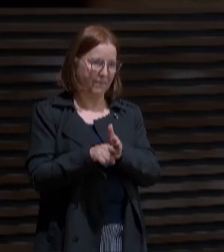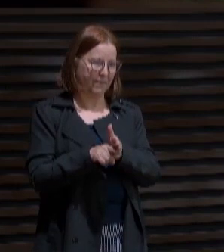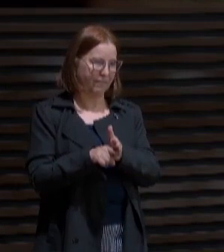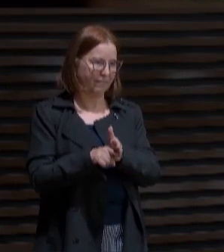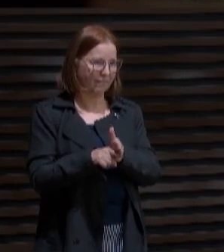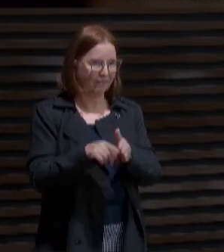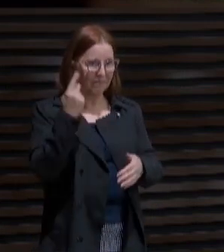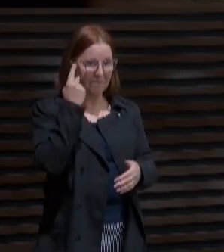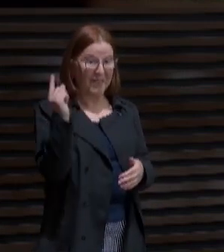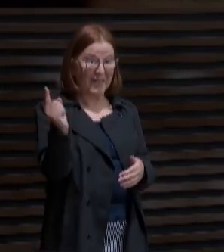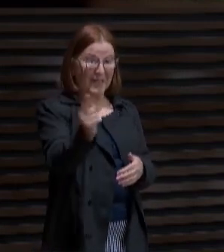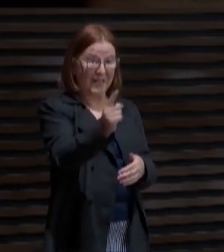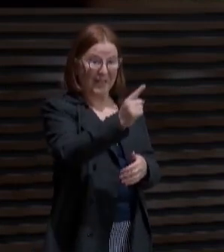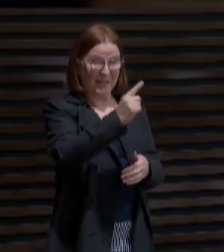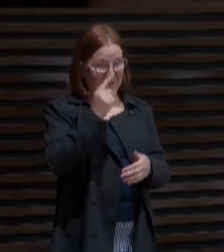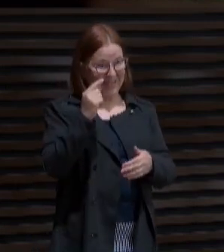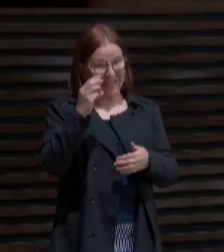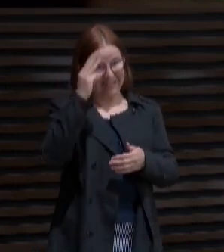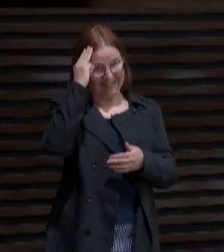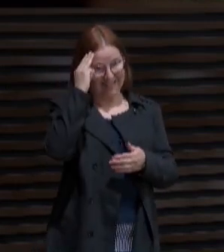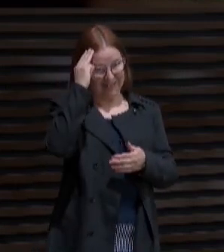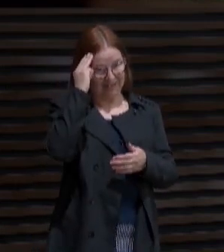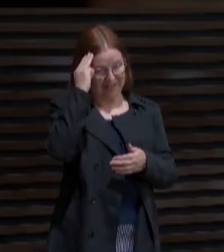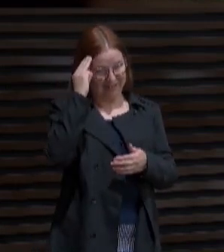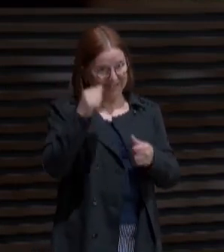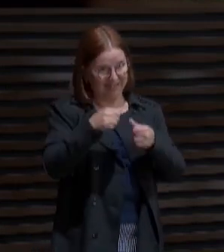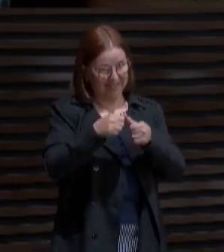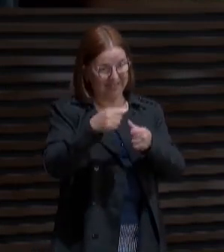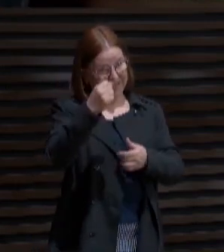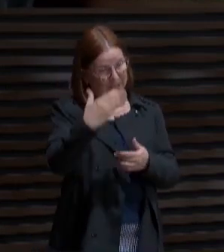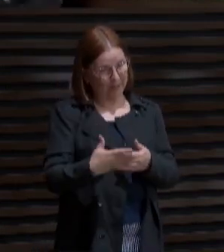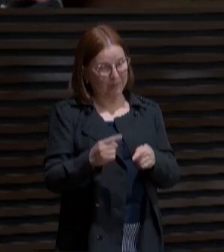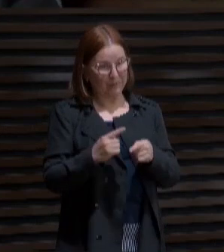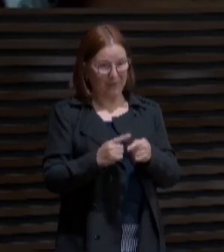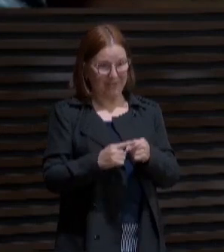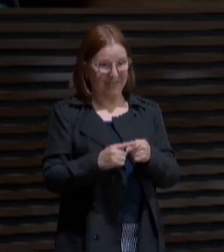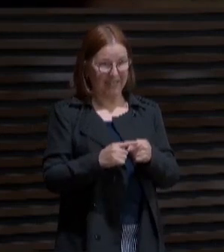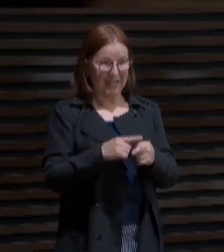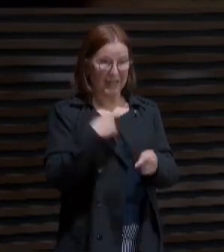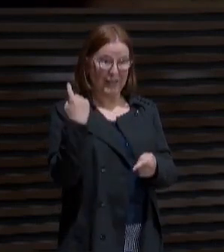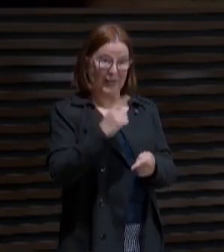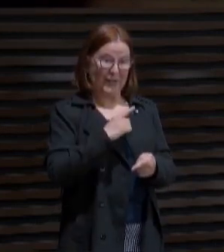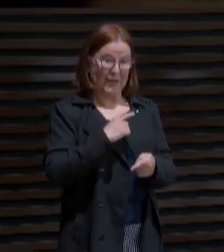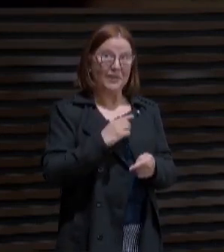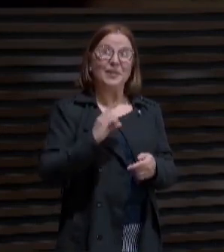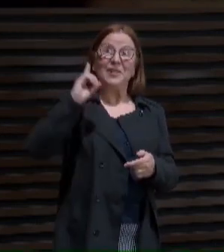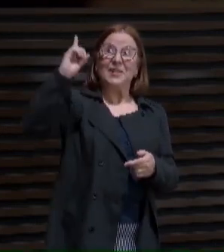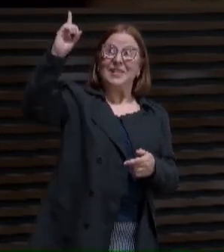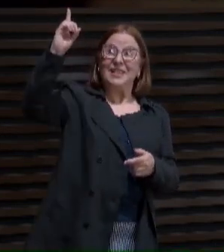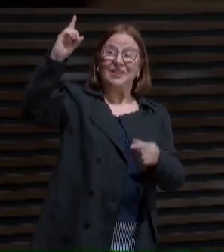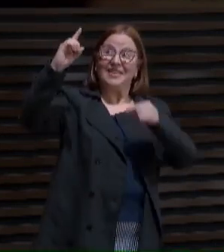que a gente pudesse refletir a respeito, porque nós estamos diante de um Deus santo de um lado e de outro